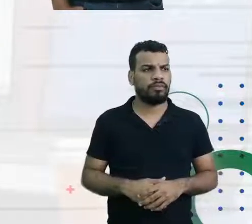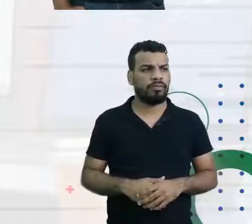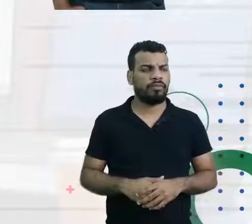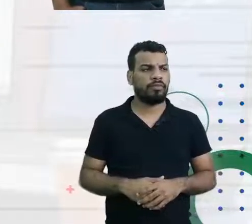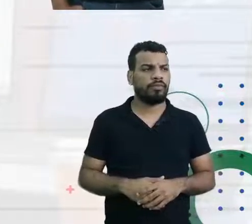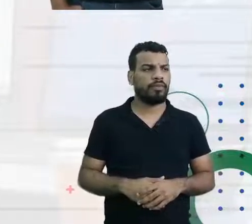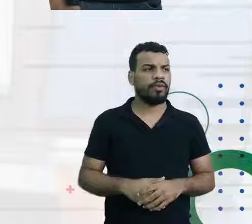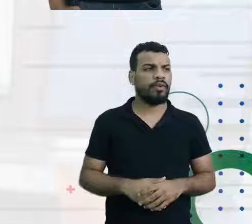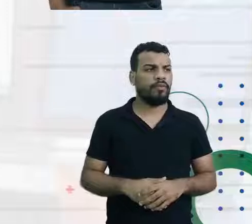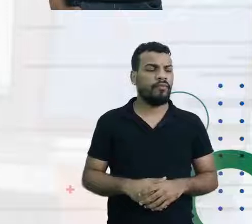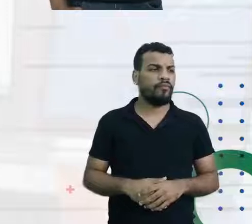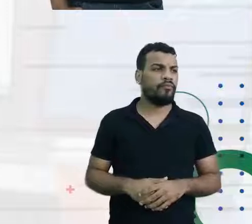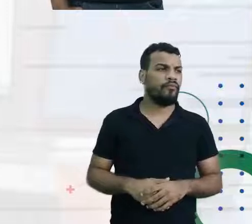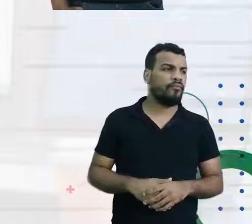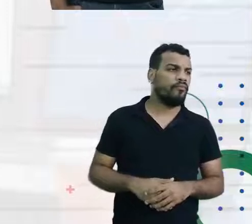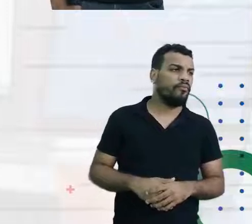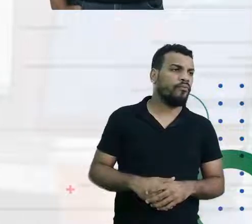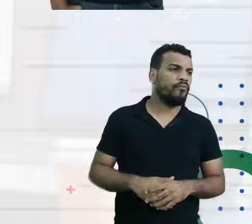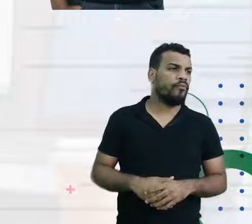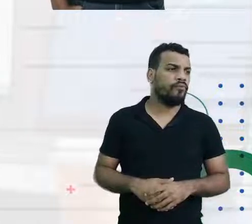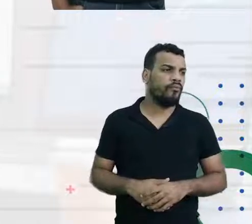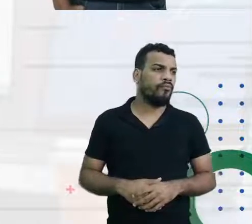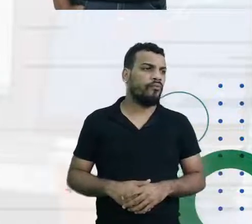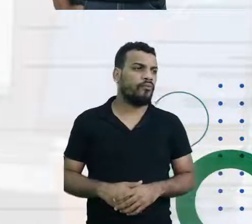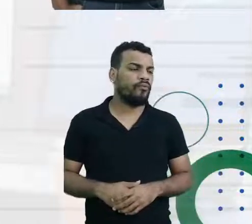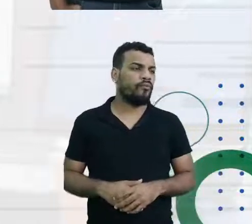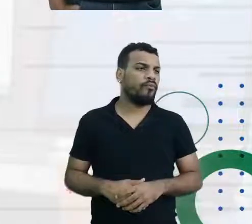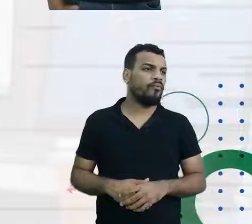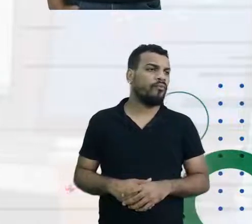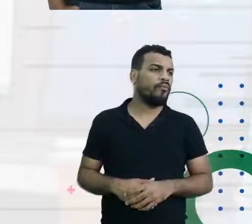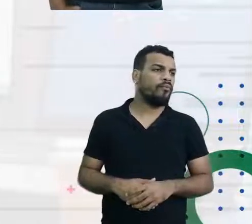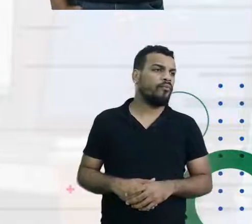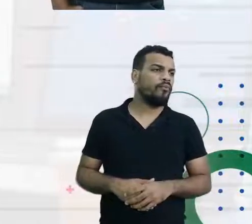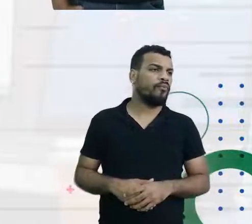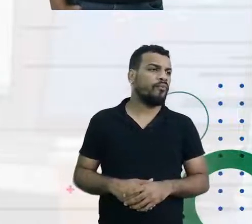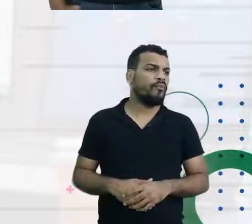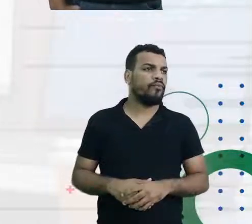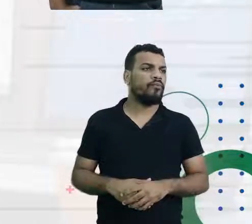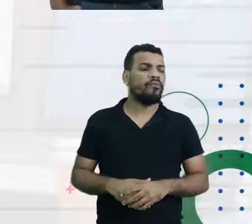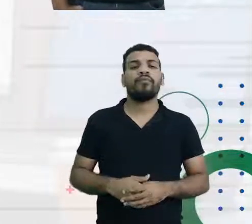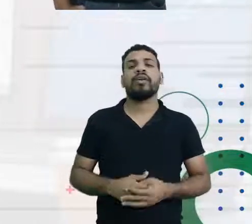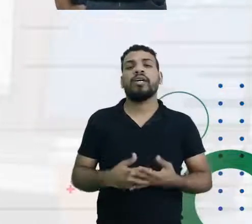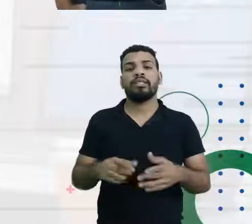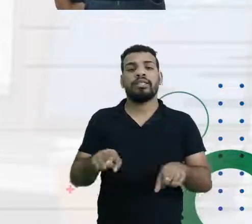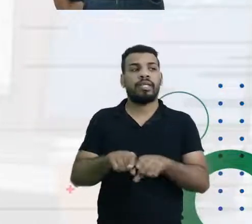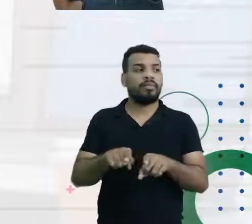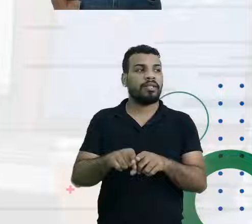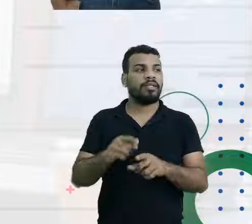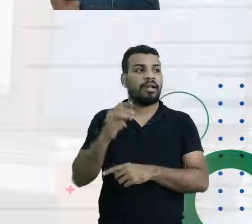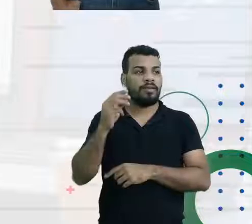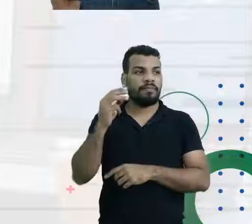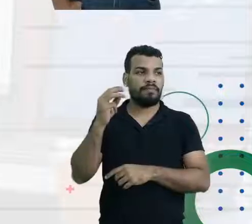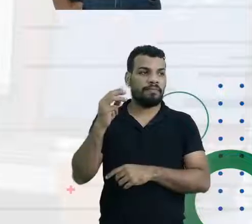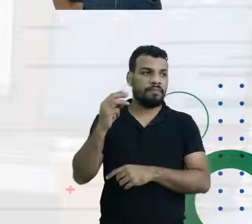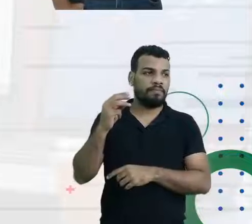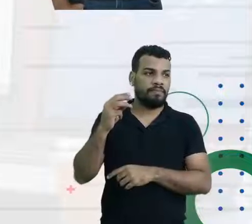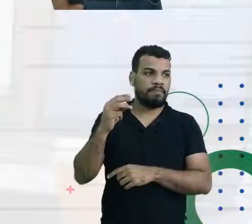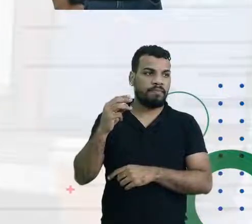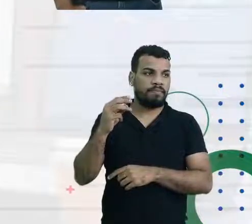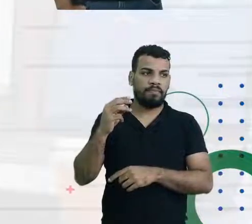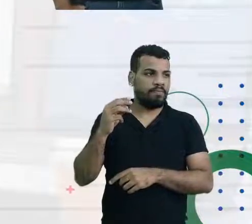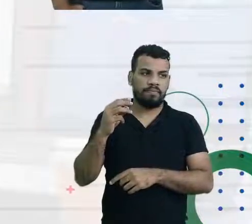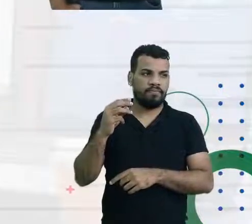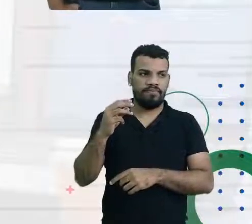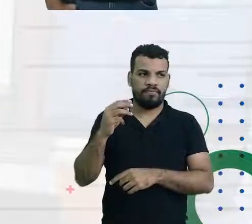coisas do Pixel hoje também, principalmente para a gente da minha idade, é a sensação de nostalgia que ele traz, né? A gente viu lá jogos